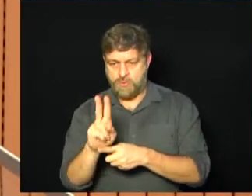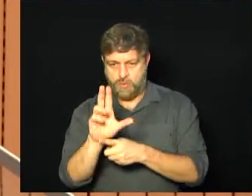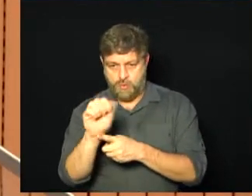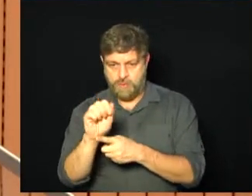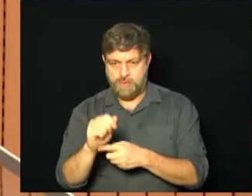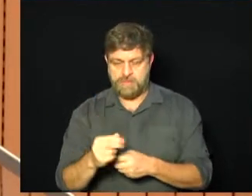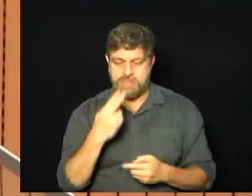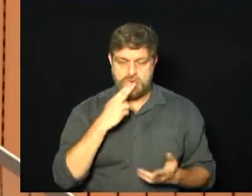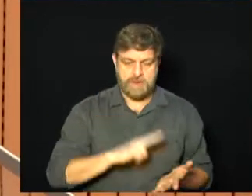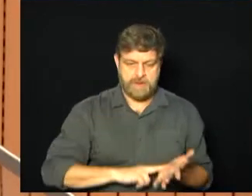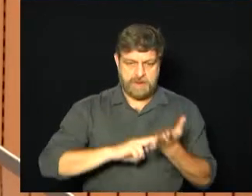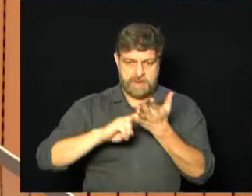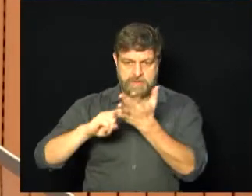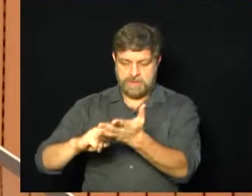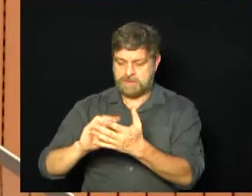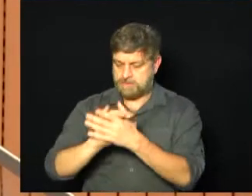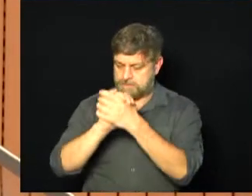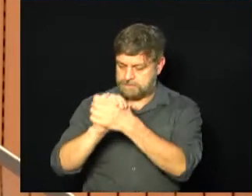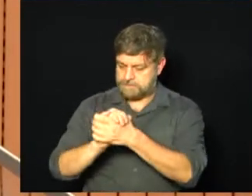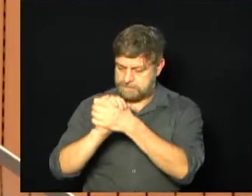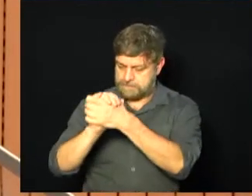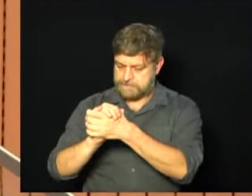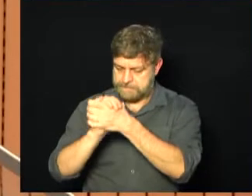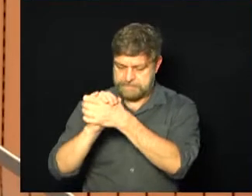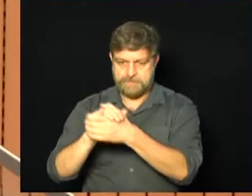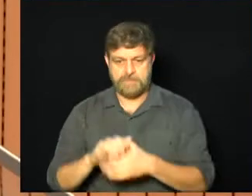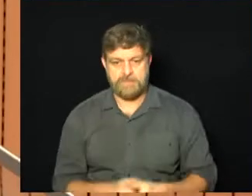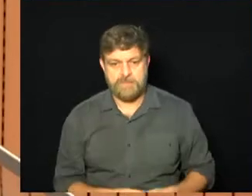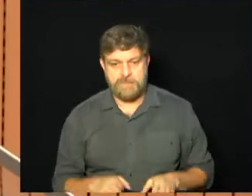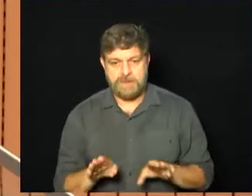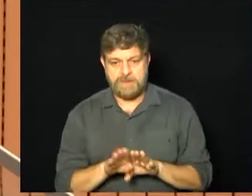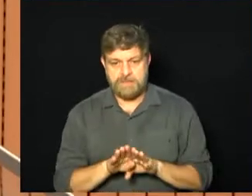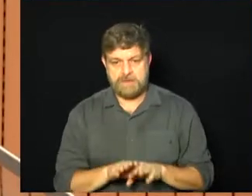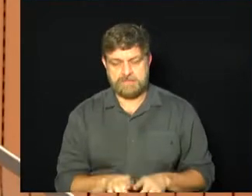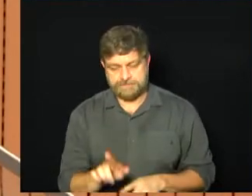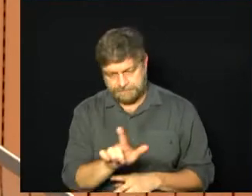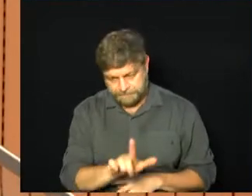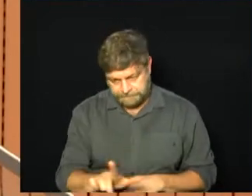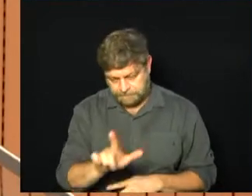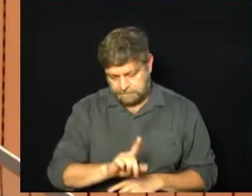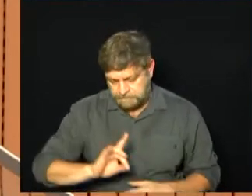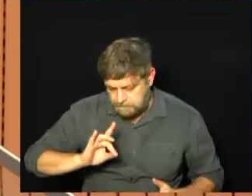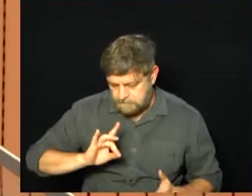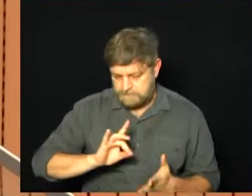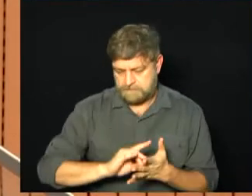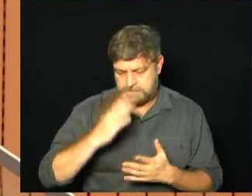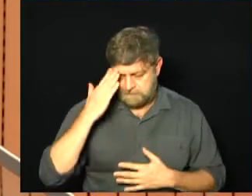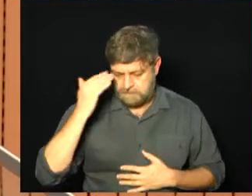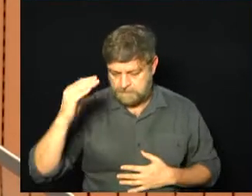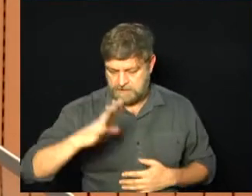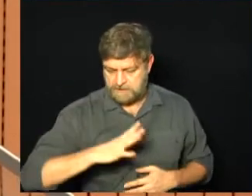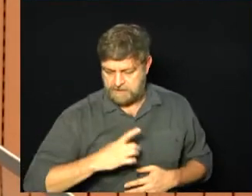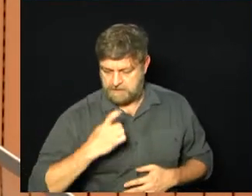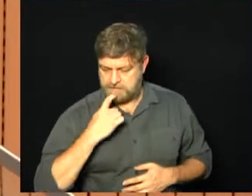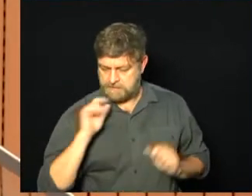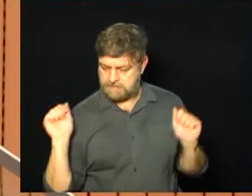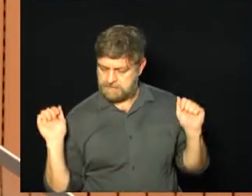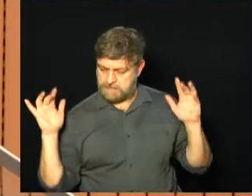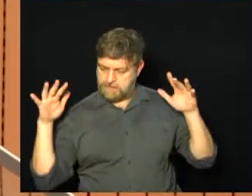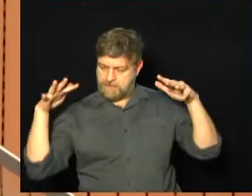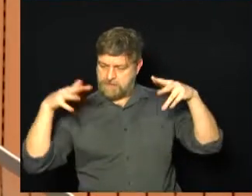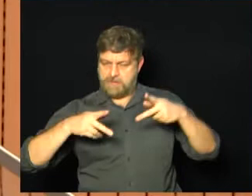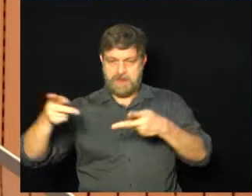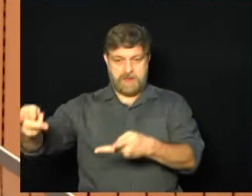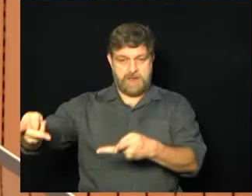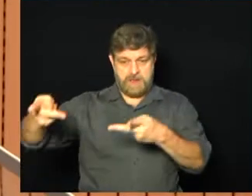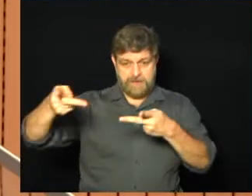de saudações e cumprimentos. E como literato já renomado, atraiu para Campinas as visitas de